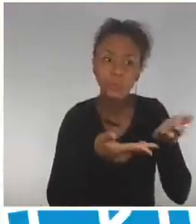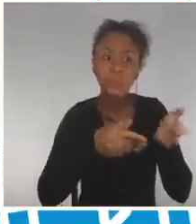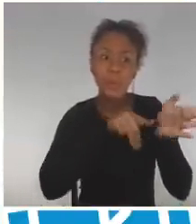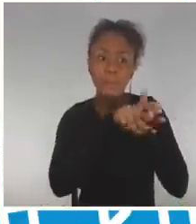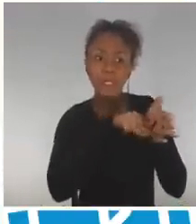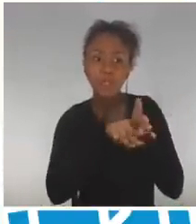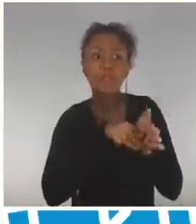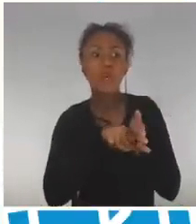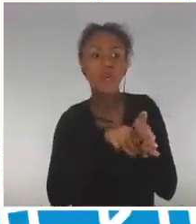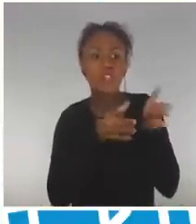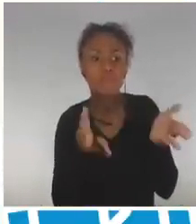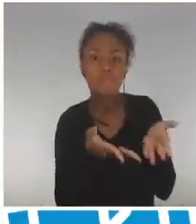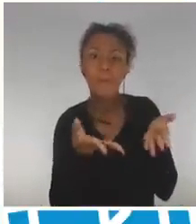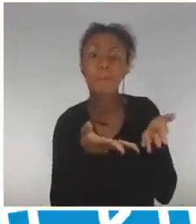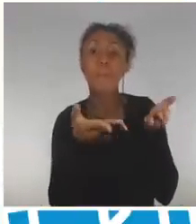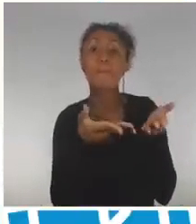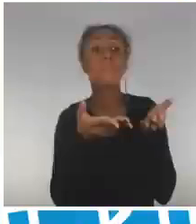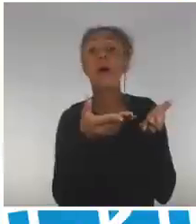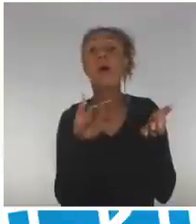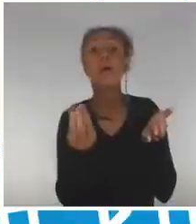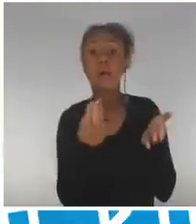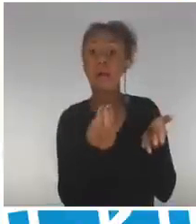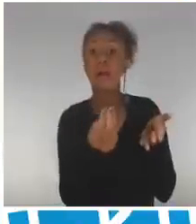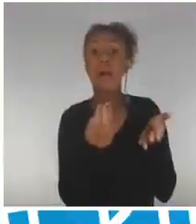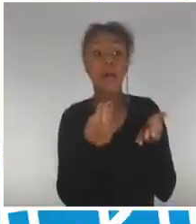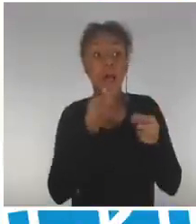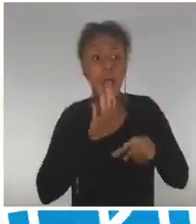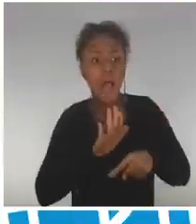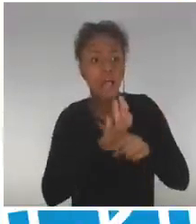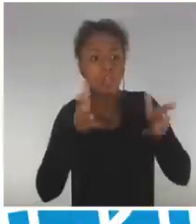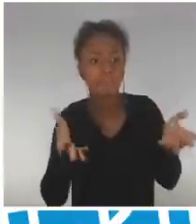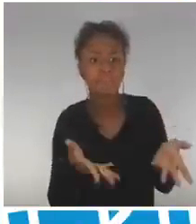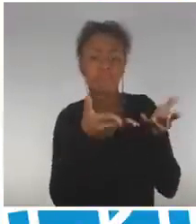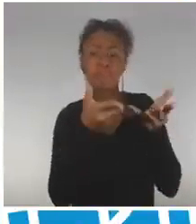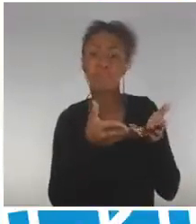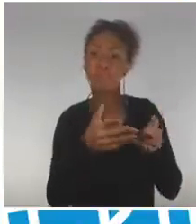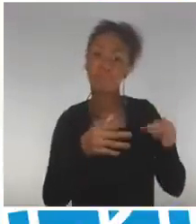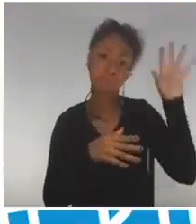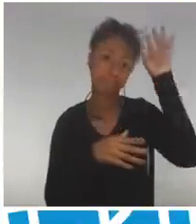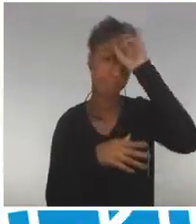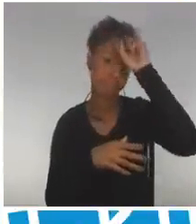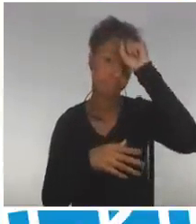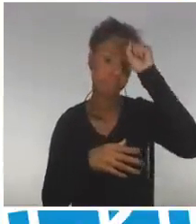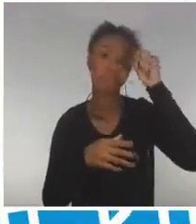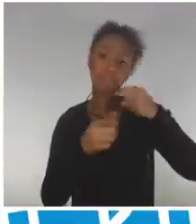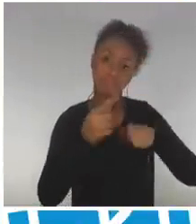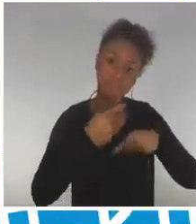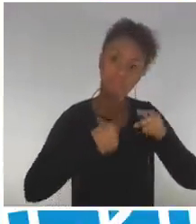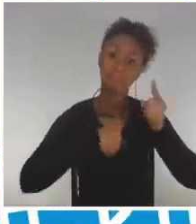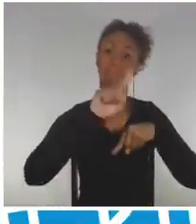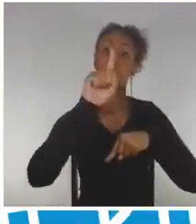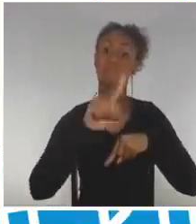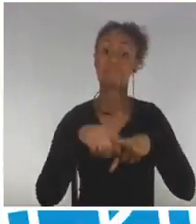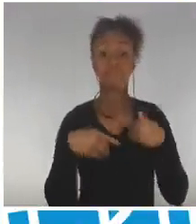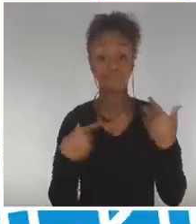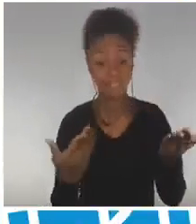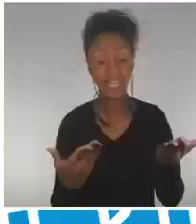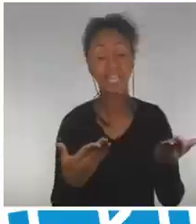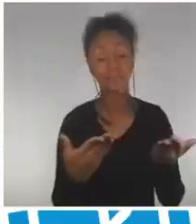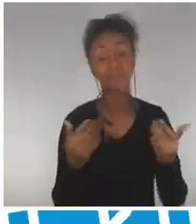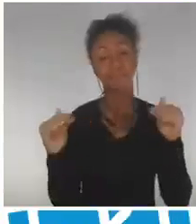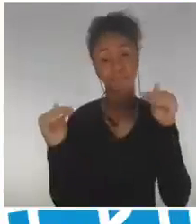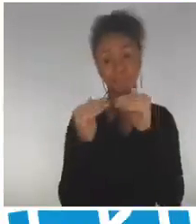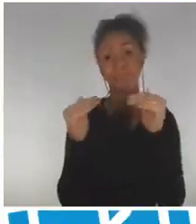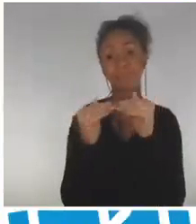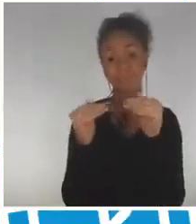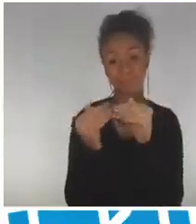ajudem e alavanquem essa aprendizagem. E aí, Nilma, apesar de concordar com você que a